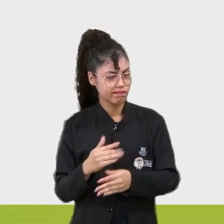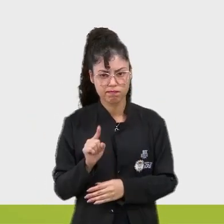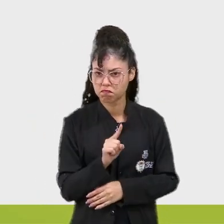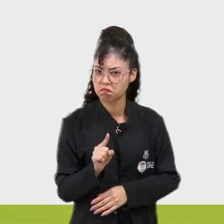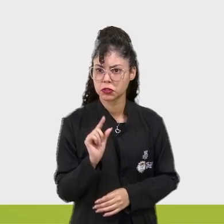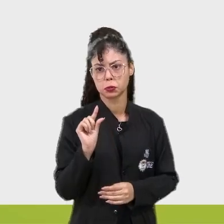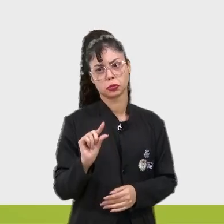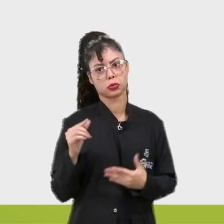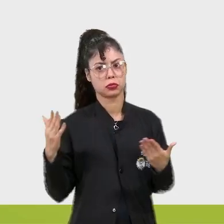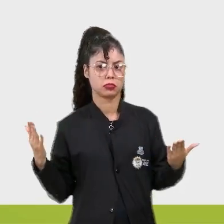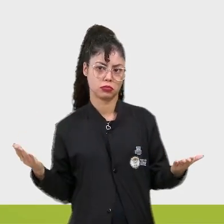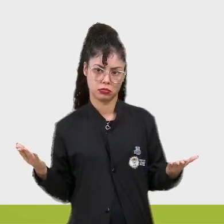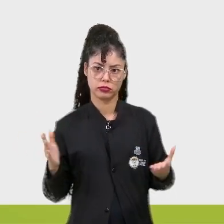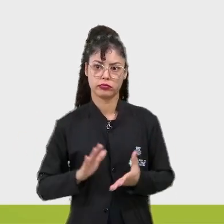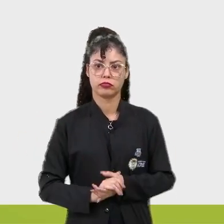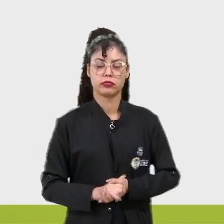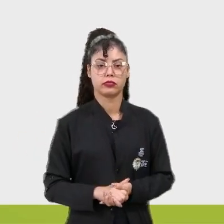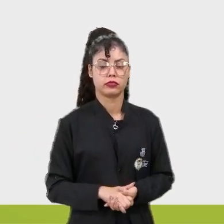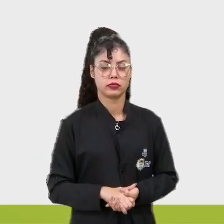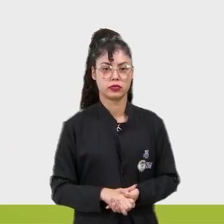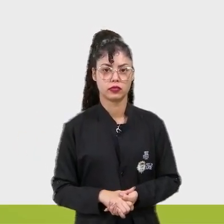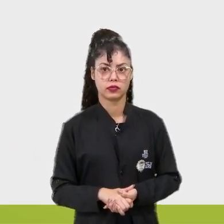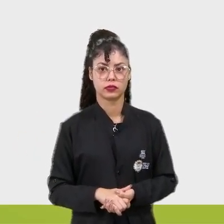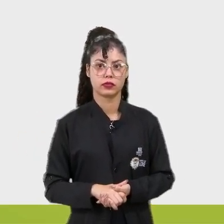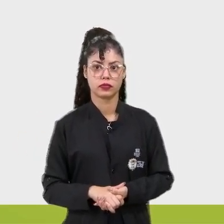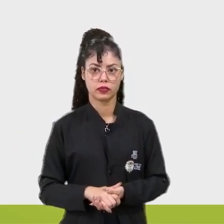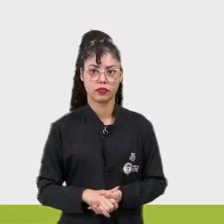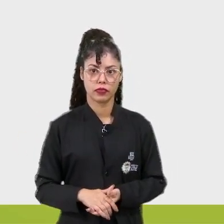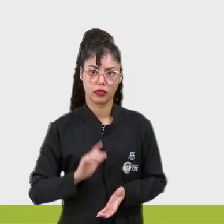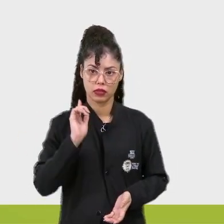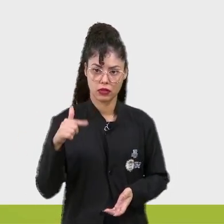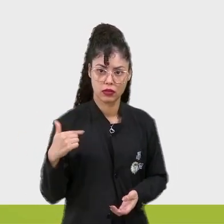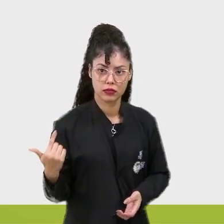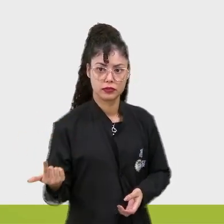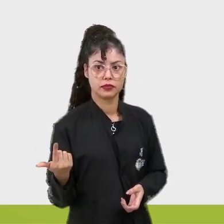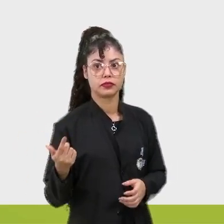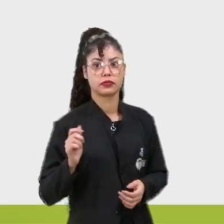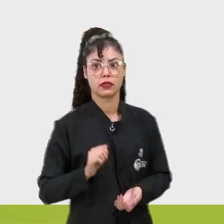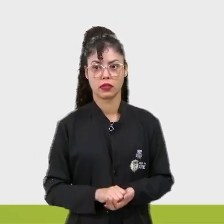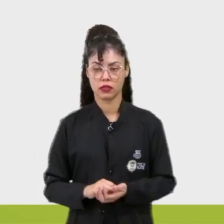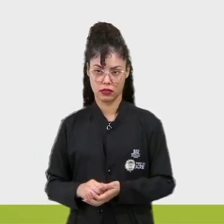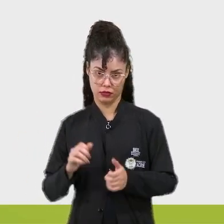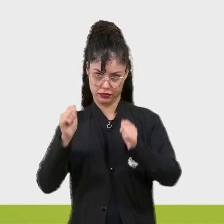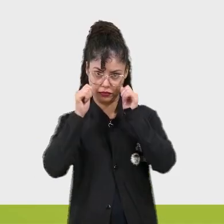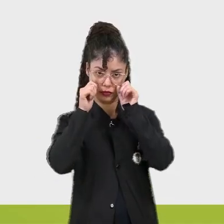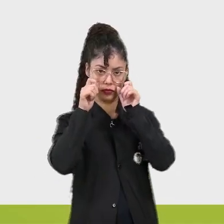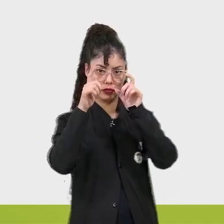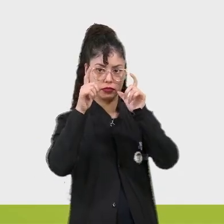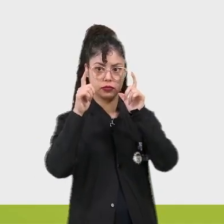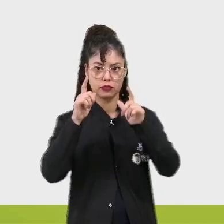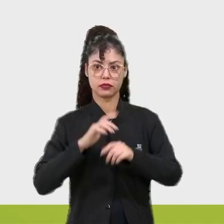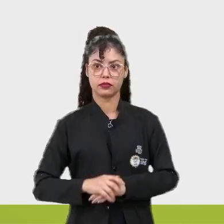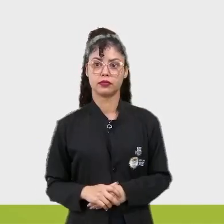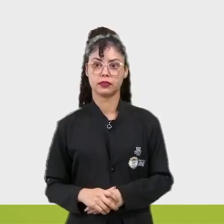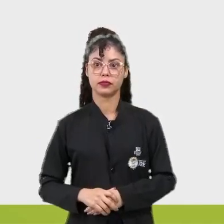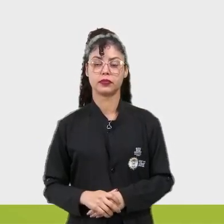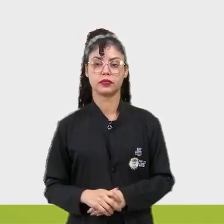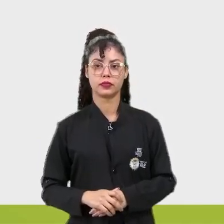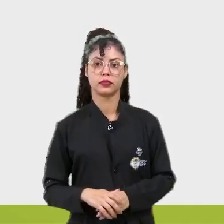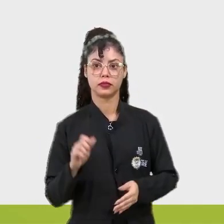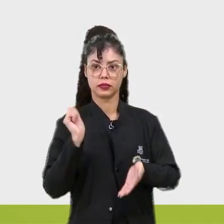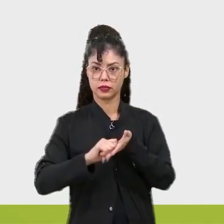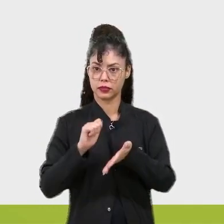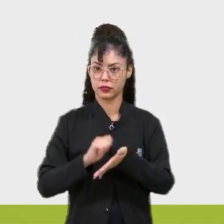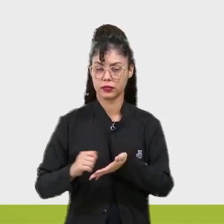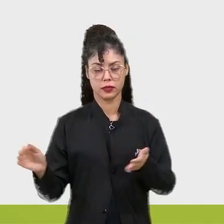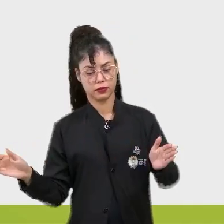muito. Então, continua aqui na 2. Ou, prestem bem atenção nisso, você pode escrever um